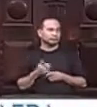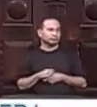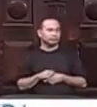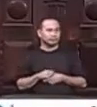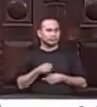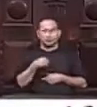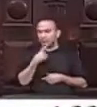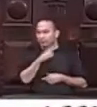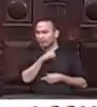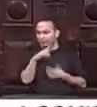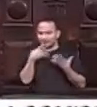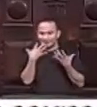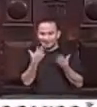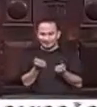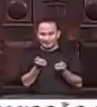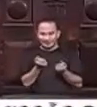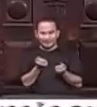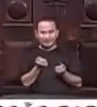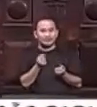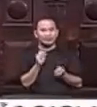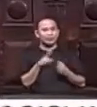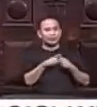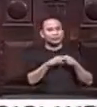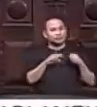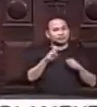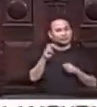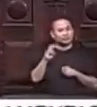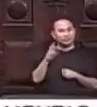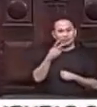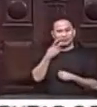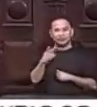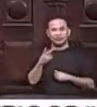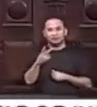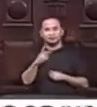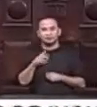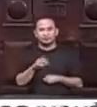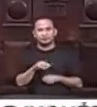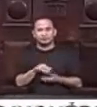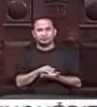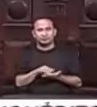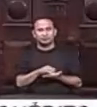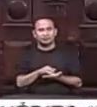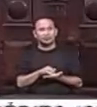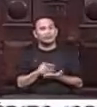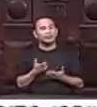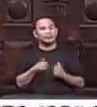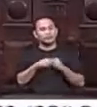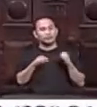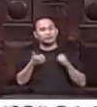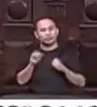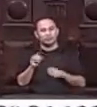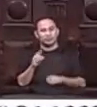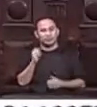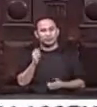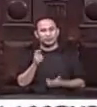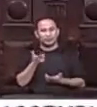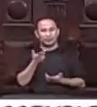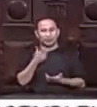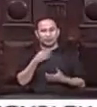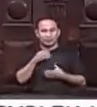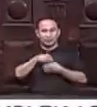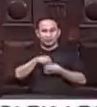É inadmissível que o artigo 5º dos supersalários de secretários e o artigo 10º não caia nessa